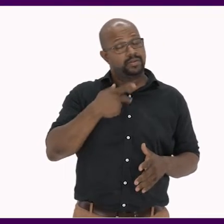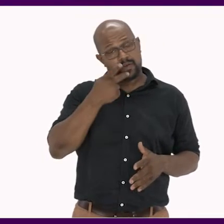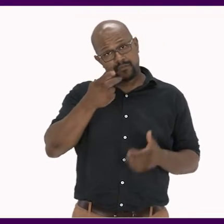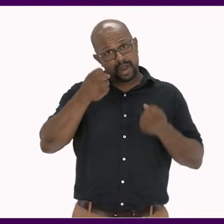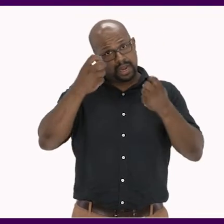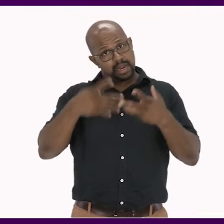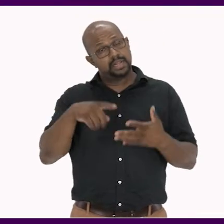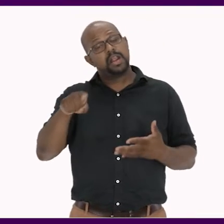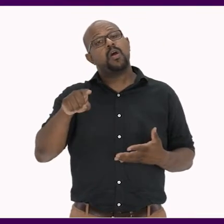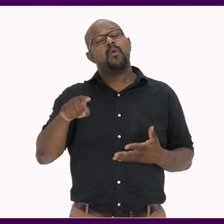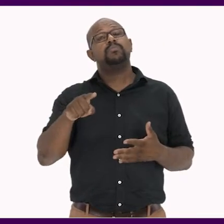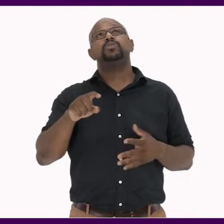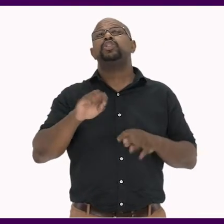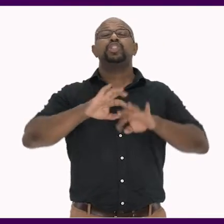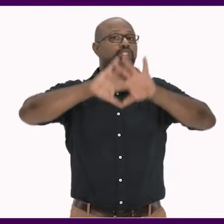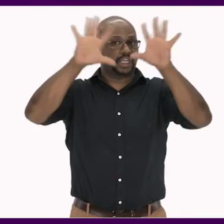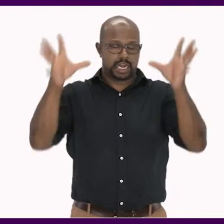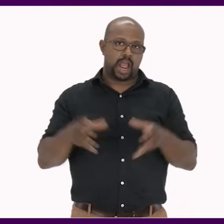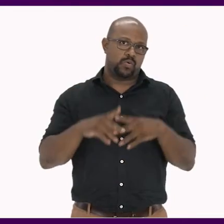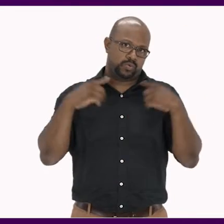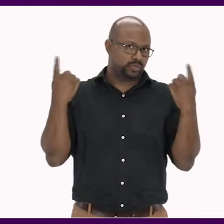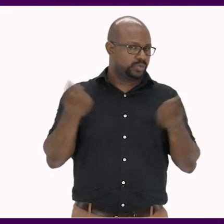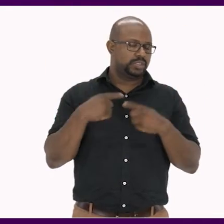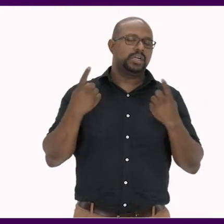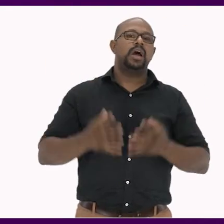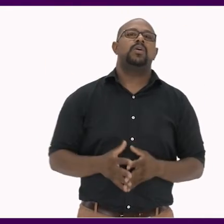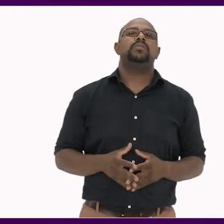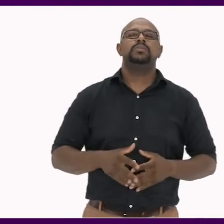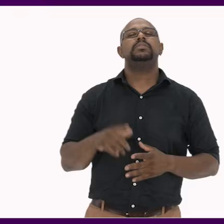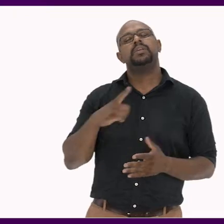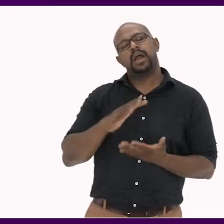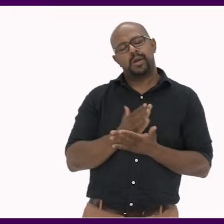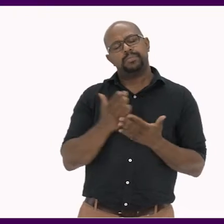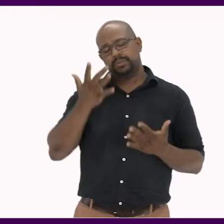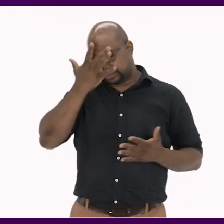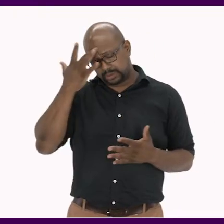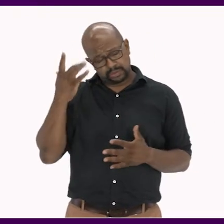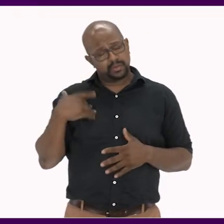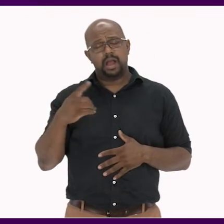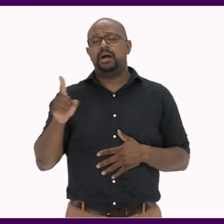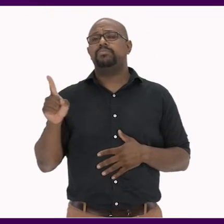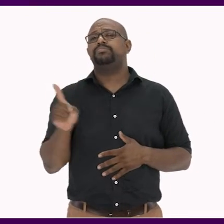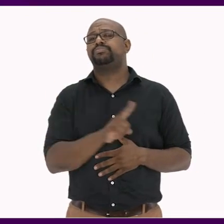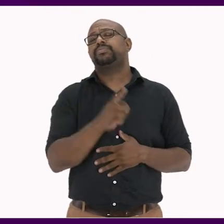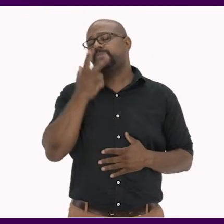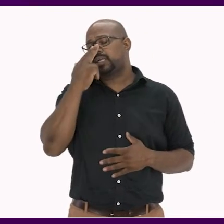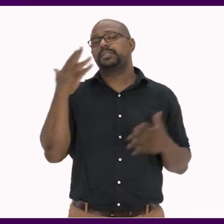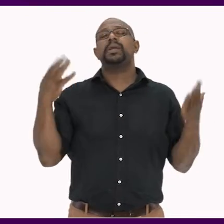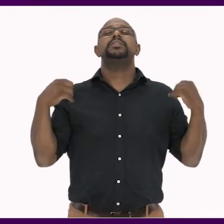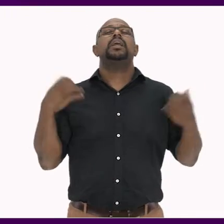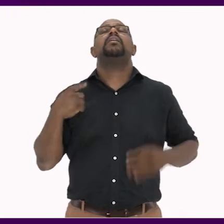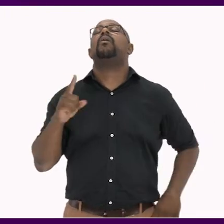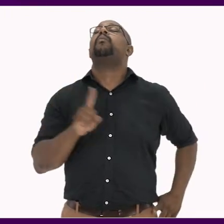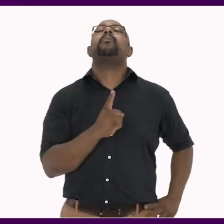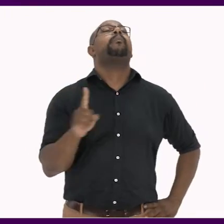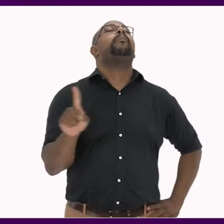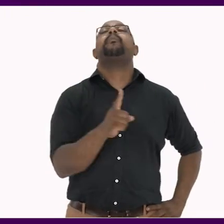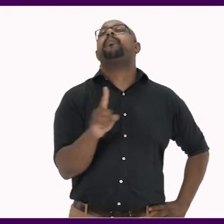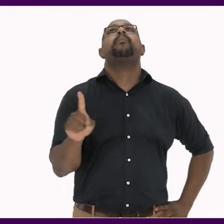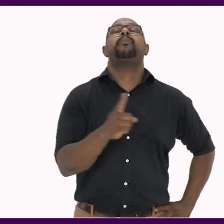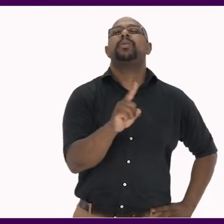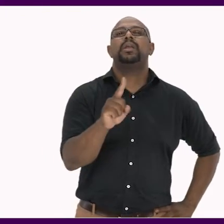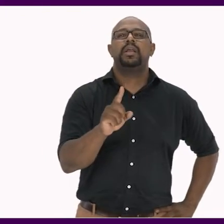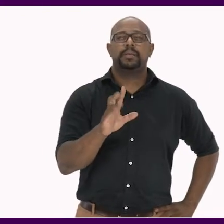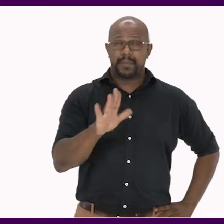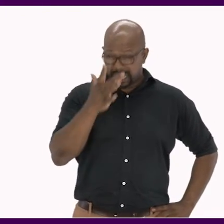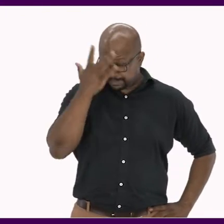estou falando é uma regra geral, né? Vão ter pessoas que vão passar como passeando na calçada,